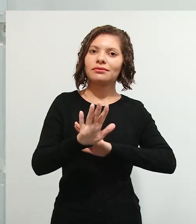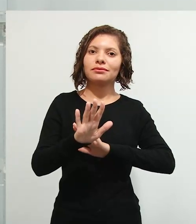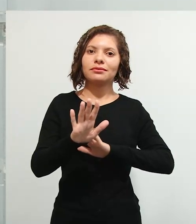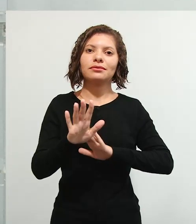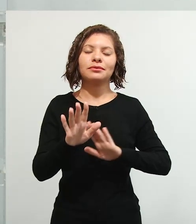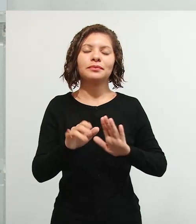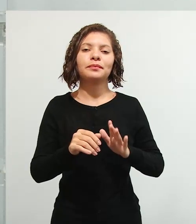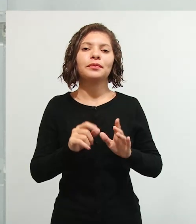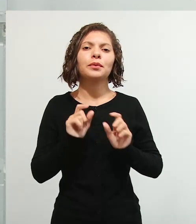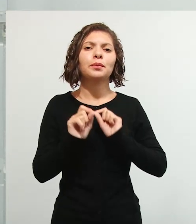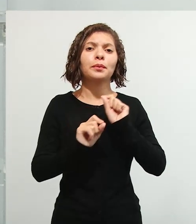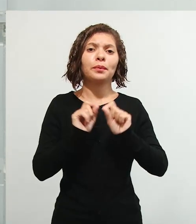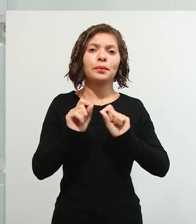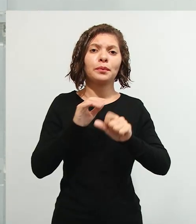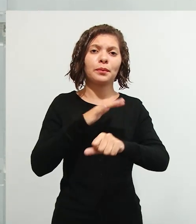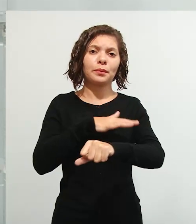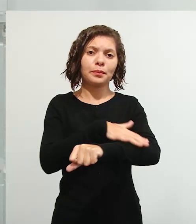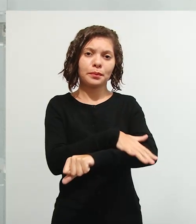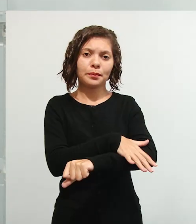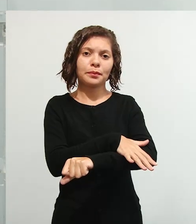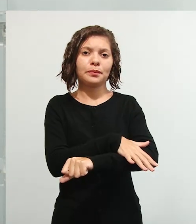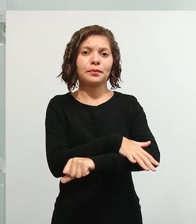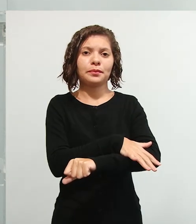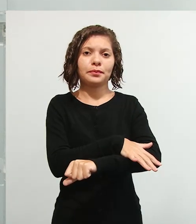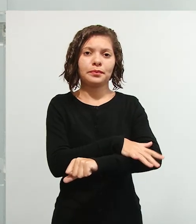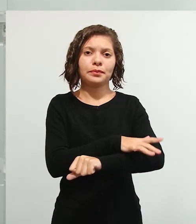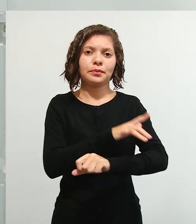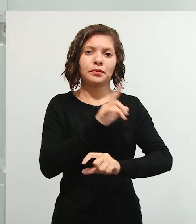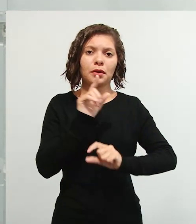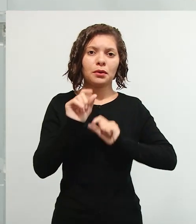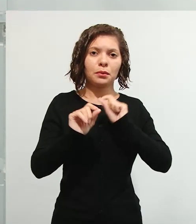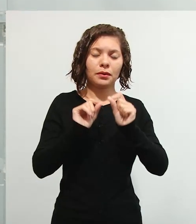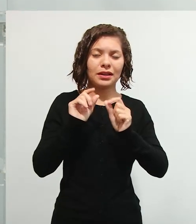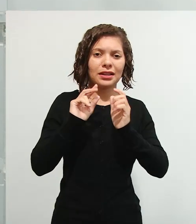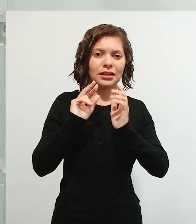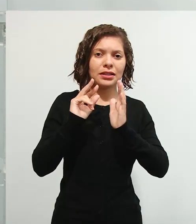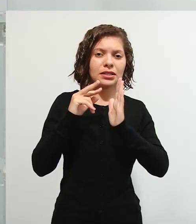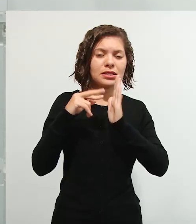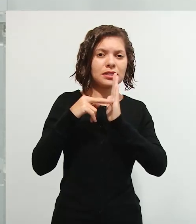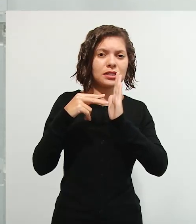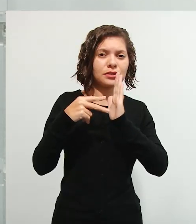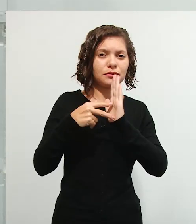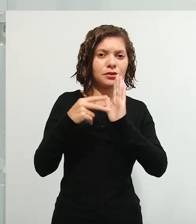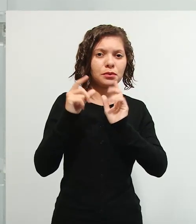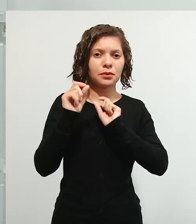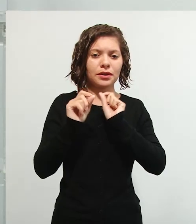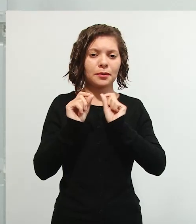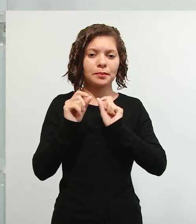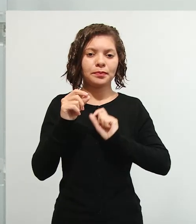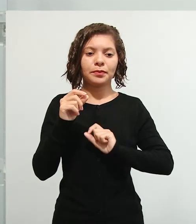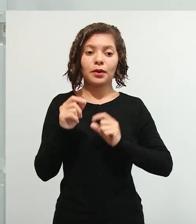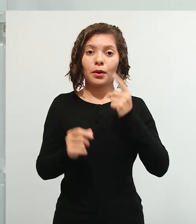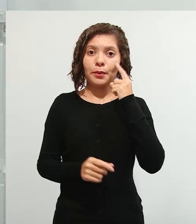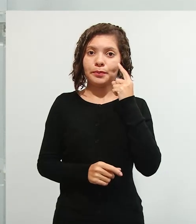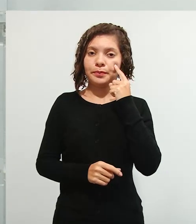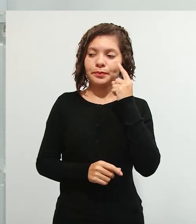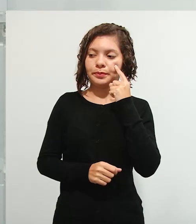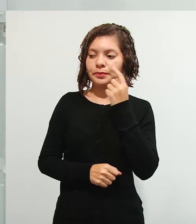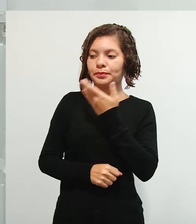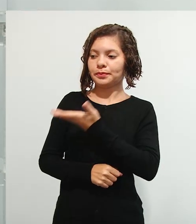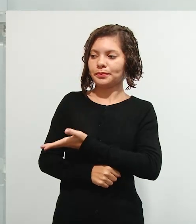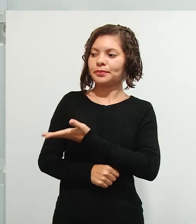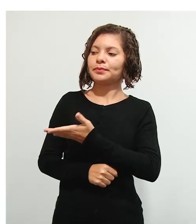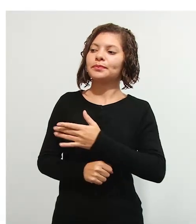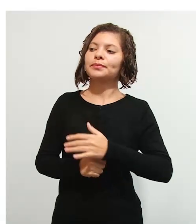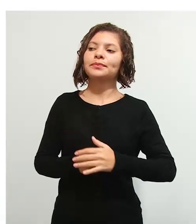numa armadilha. O racismo, como está na literatura, vocês vão ver que tem um linkzinho aí, veja aqui,